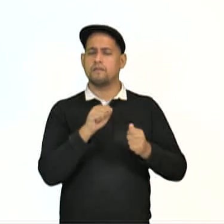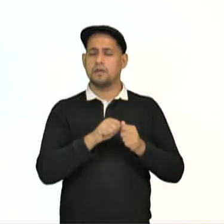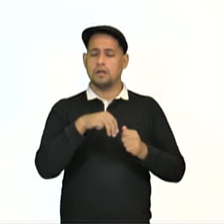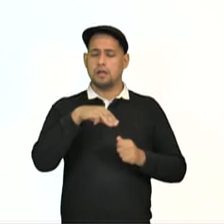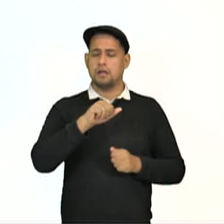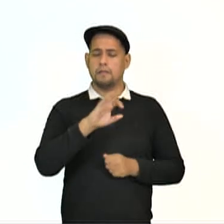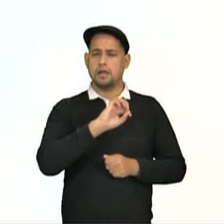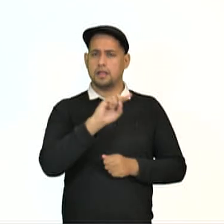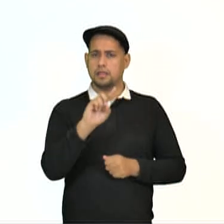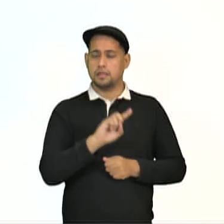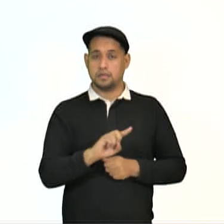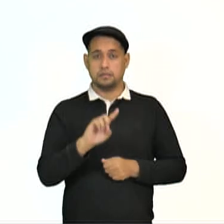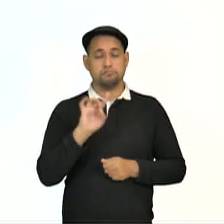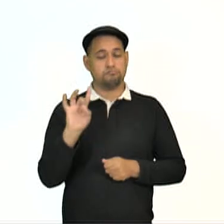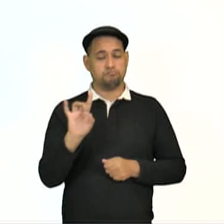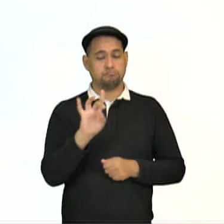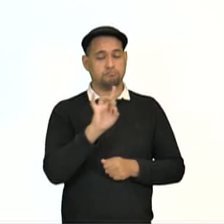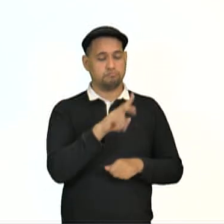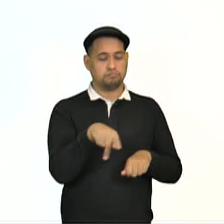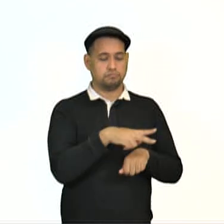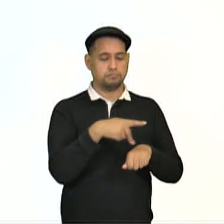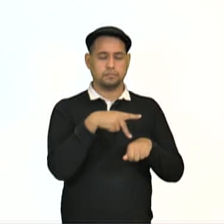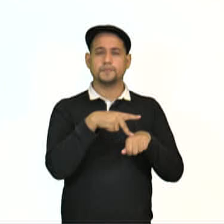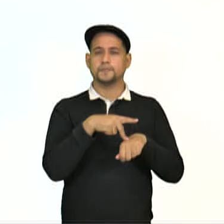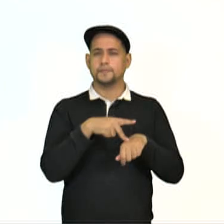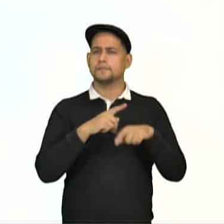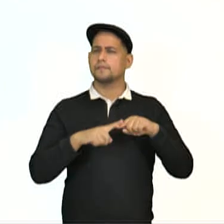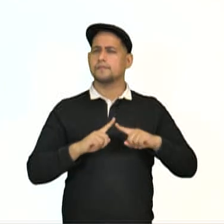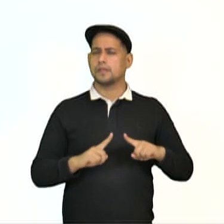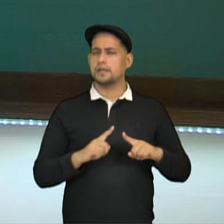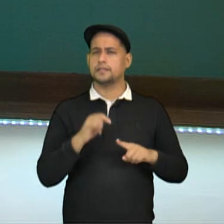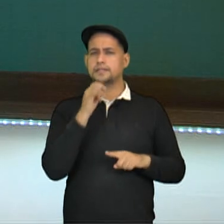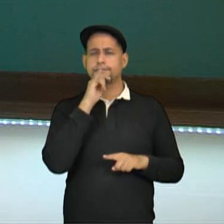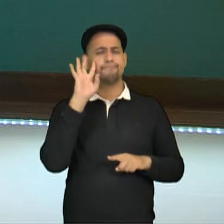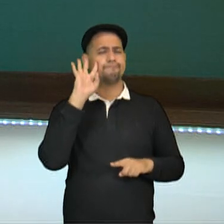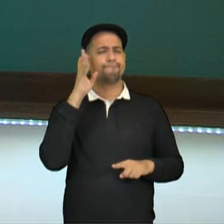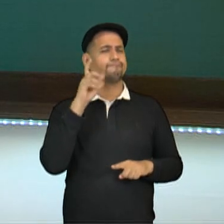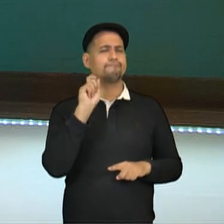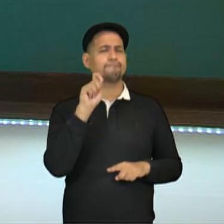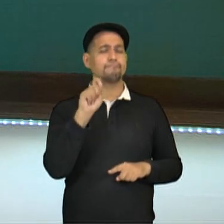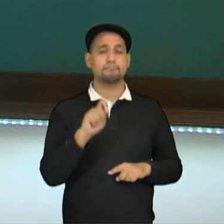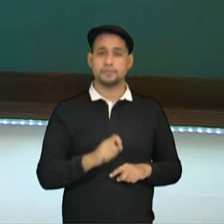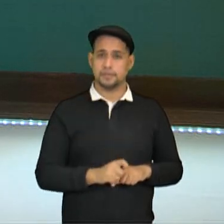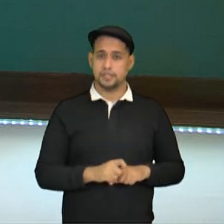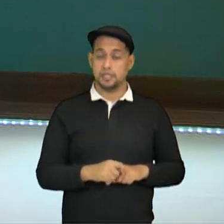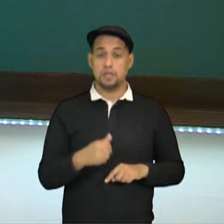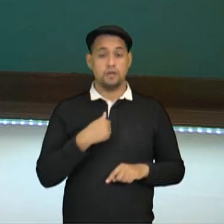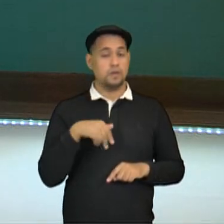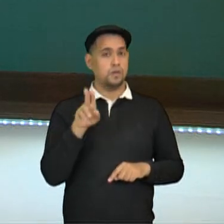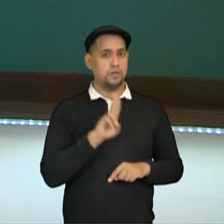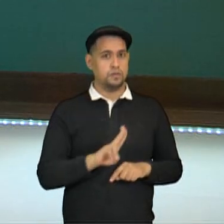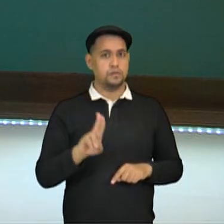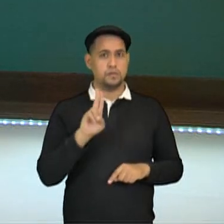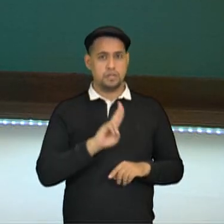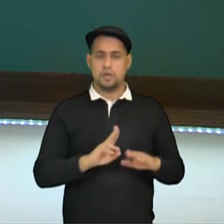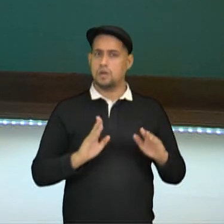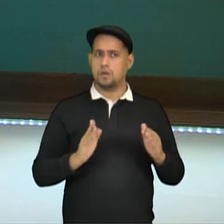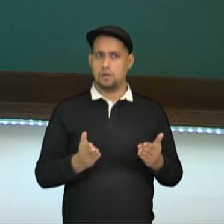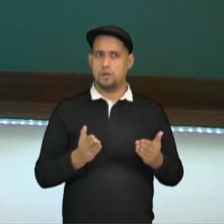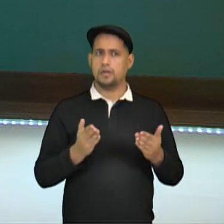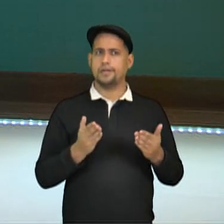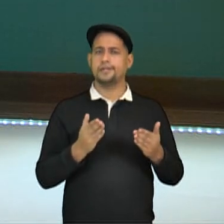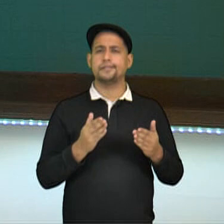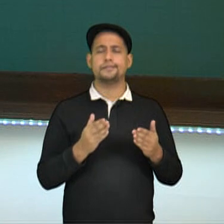da pontuação de cada país. Tá? Então, o que acontece? Eu vou pegar aqui